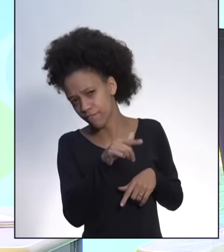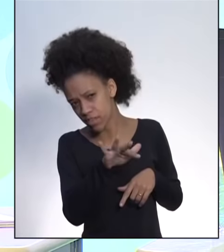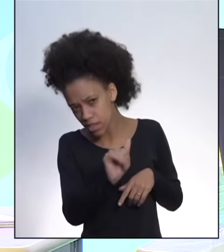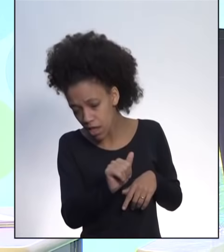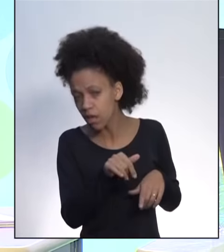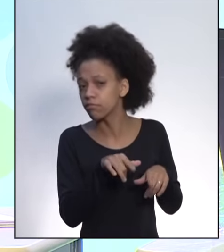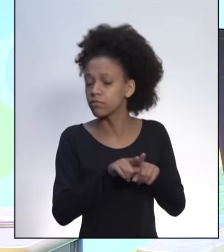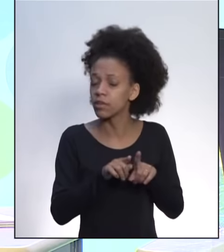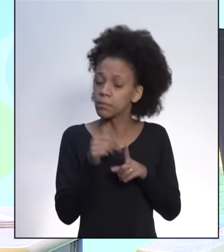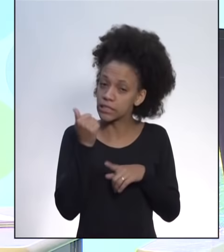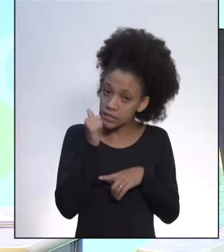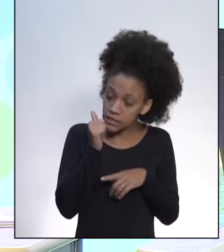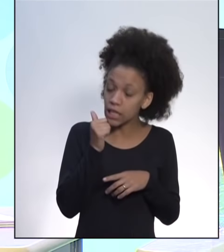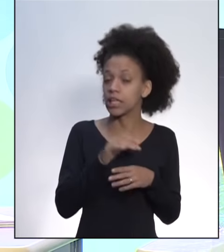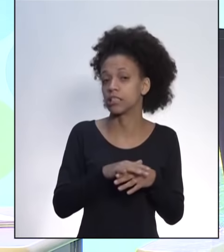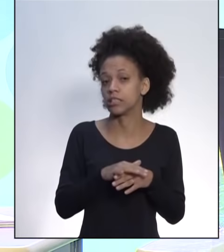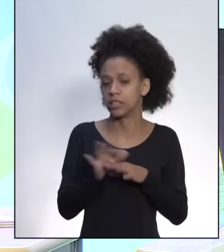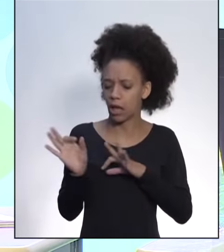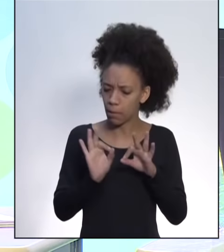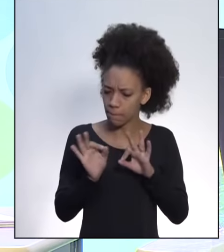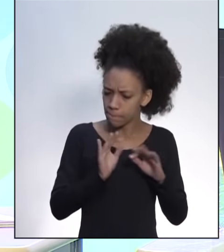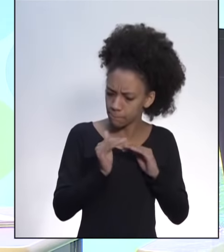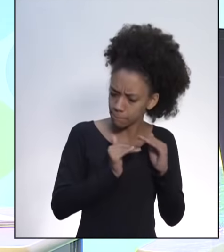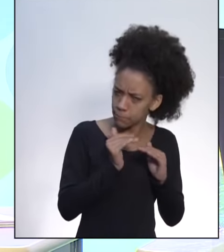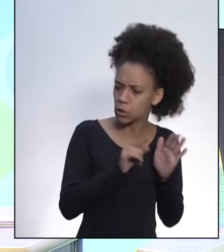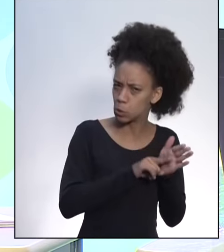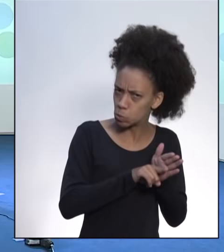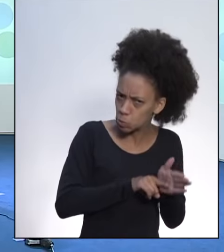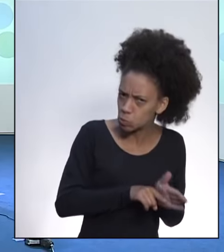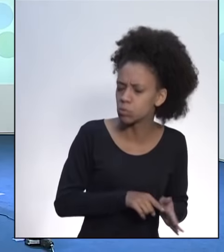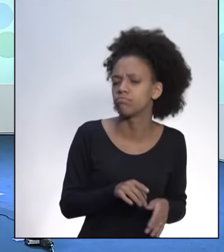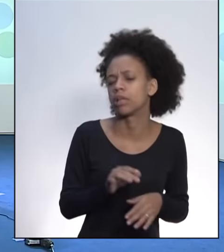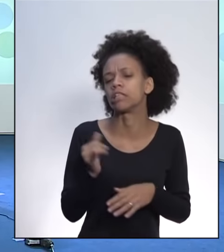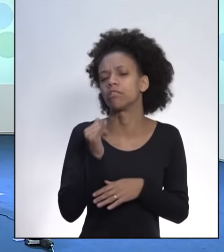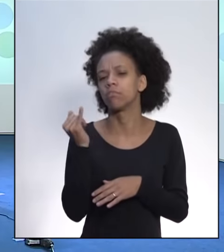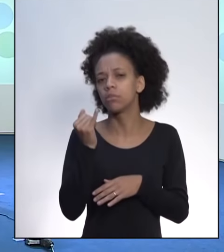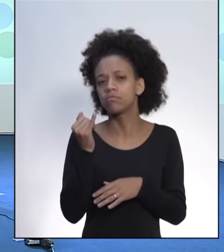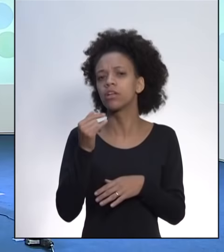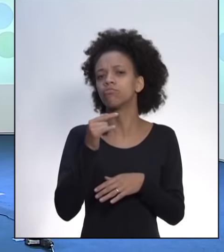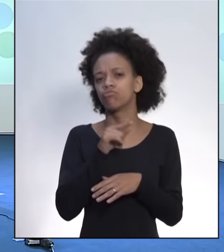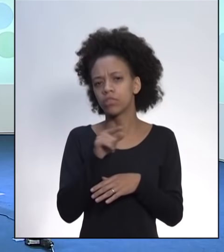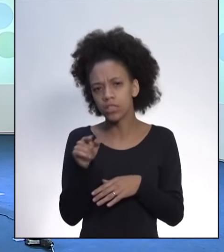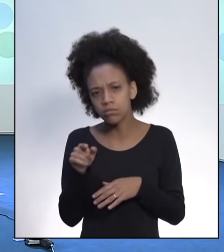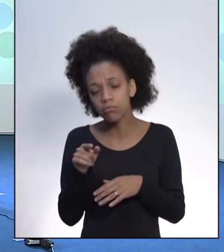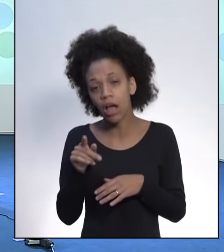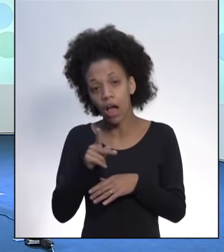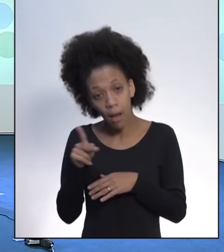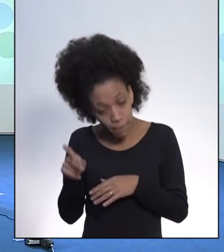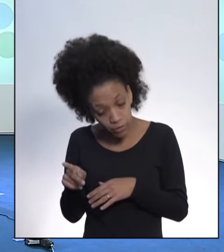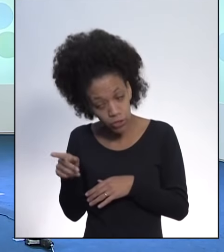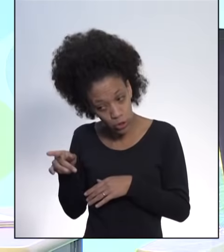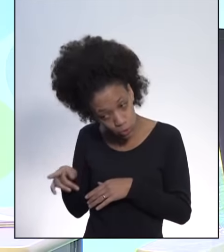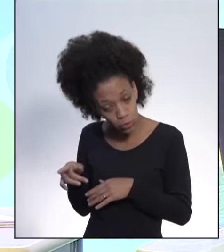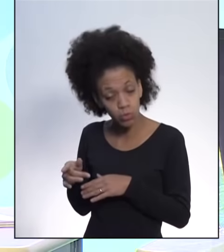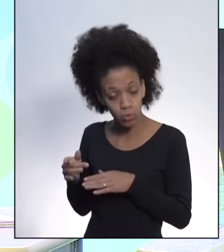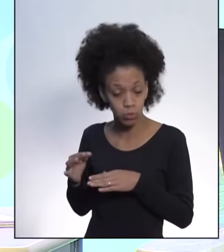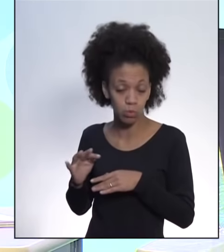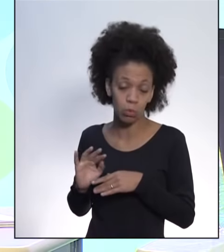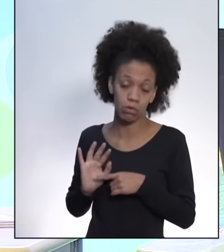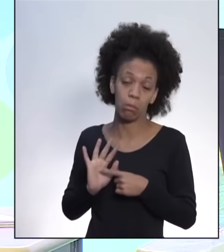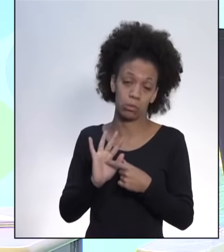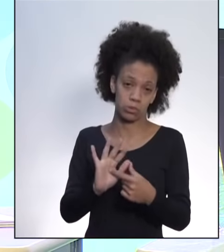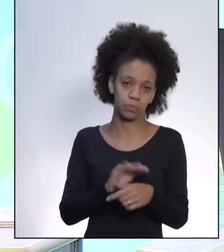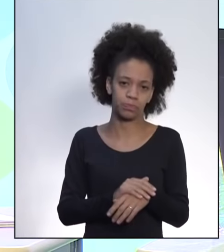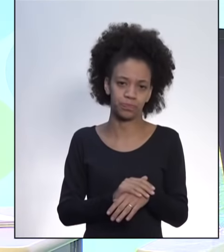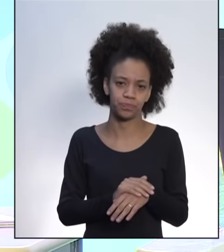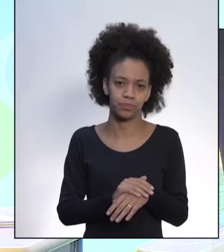ciências quando vocês iniciam os processos investigativos tá então é muito importante isso que a professora antônia a levantou aqui